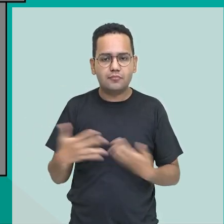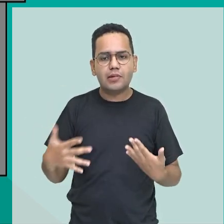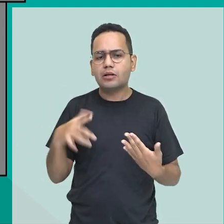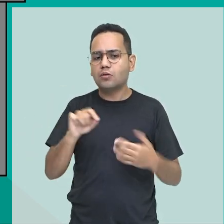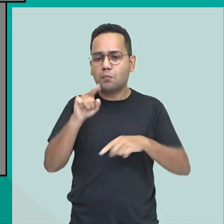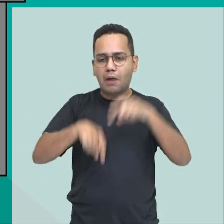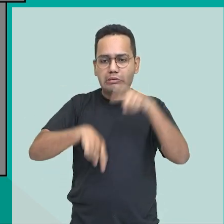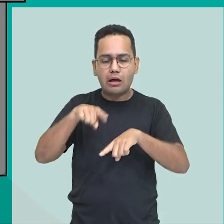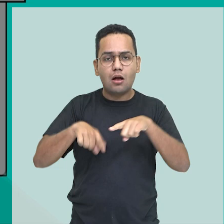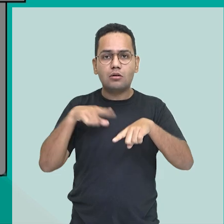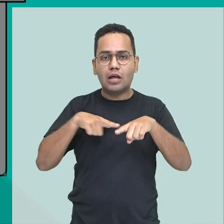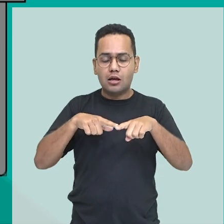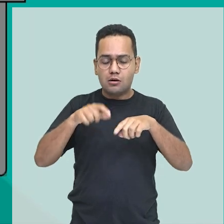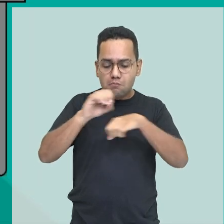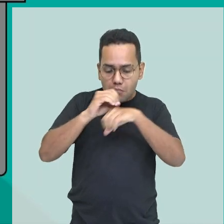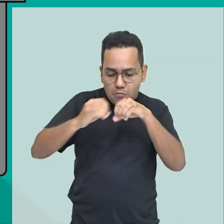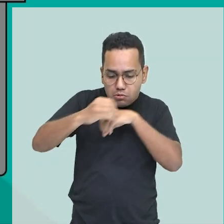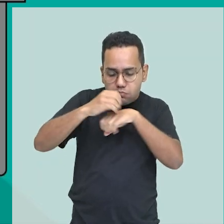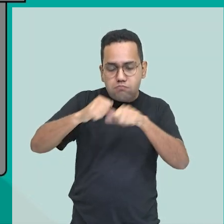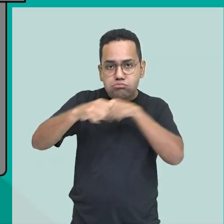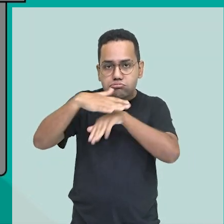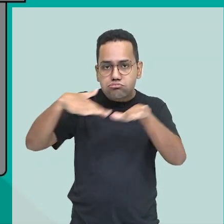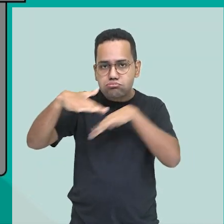moléculas. Essa aí é o processo de